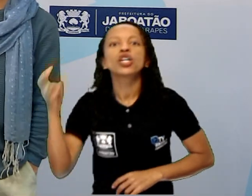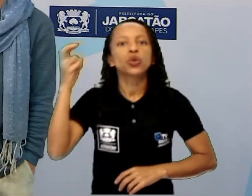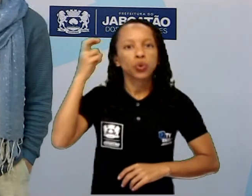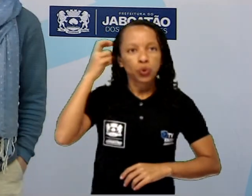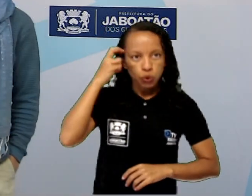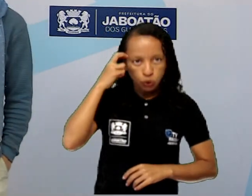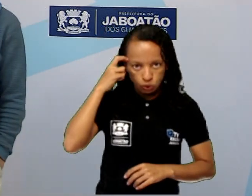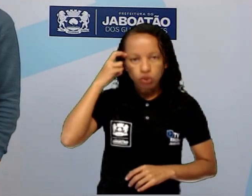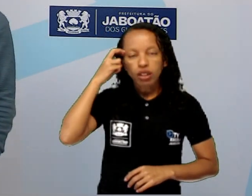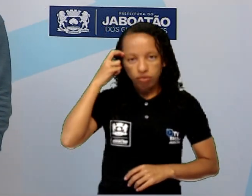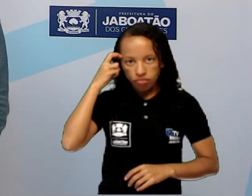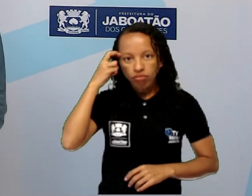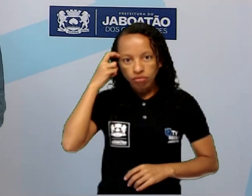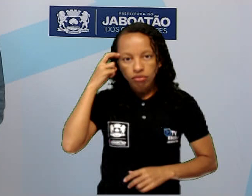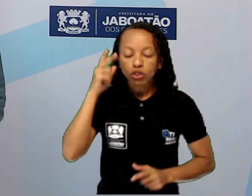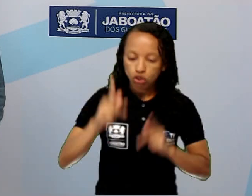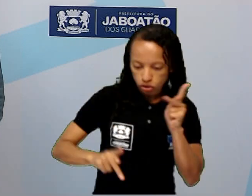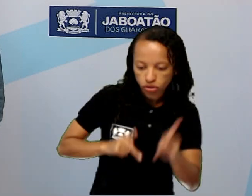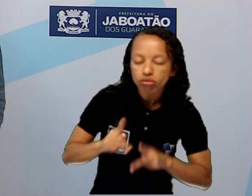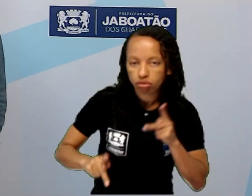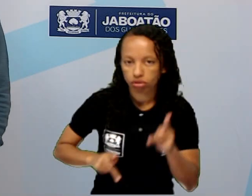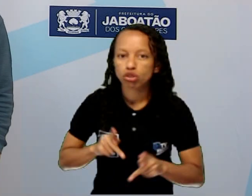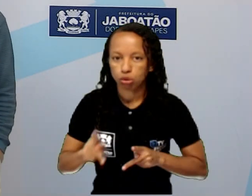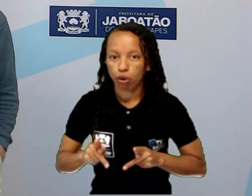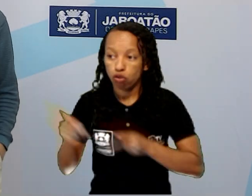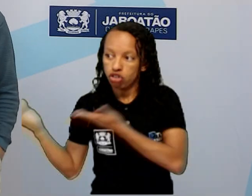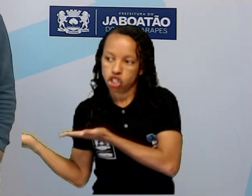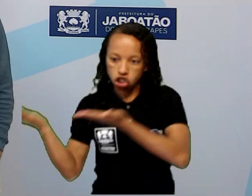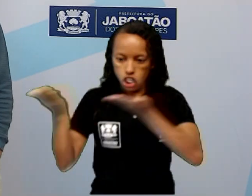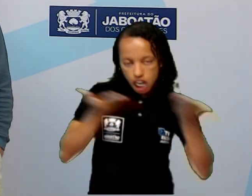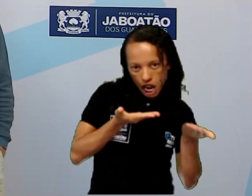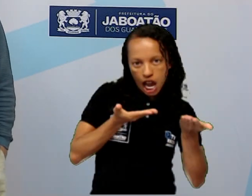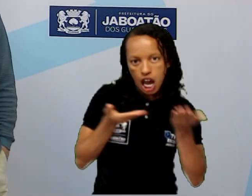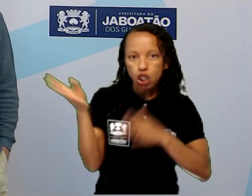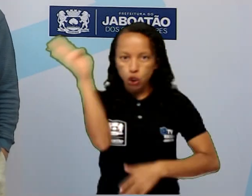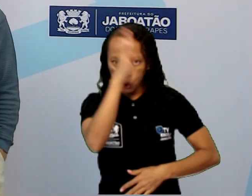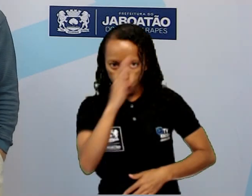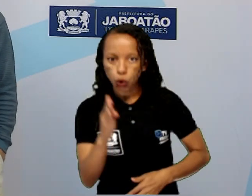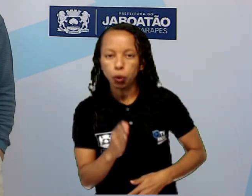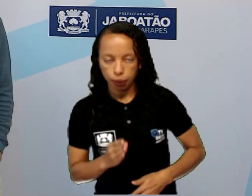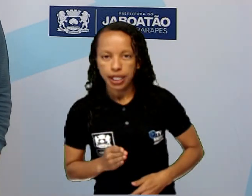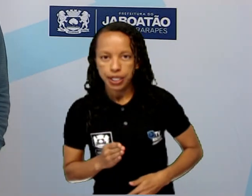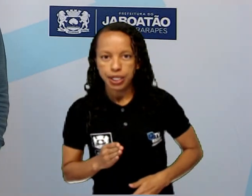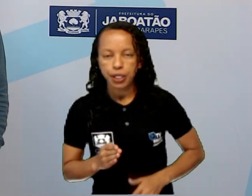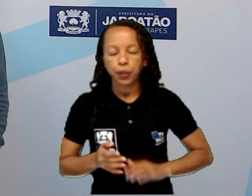né, dos estrangeiros, principalmente da Europa e do Oriente,